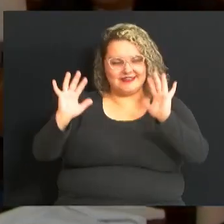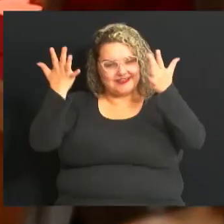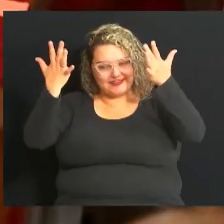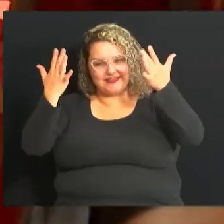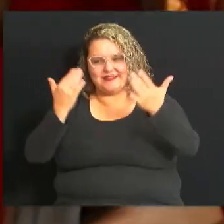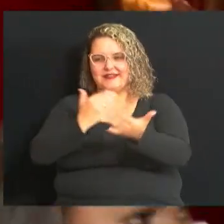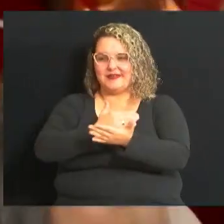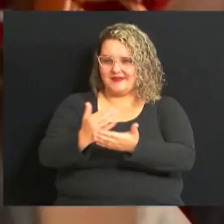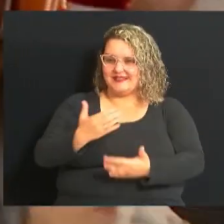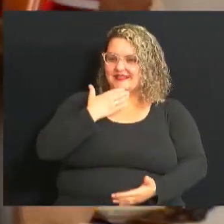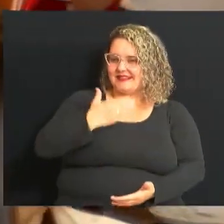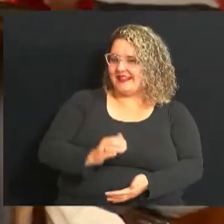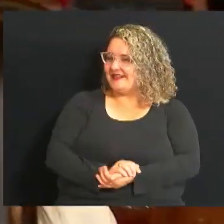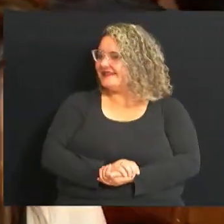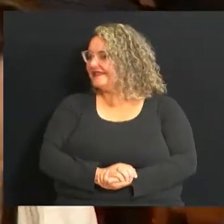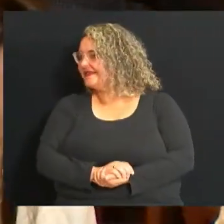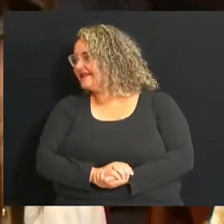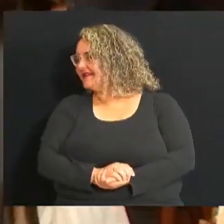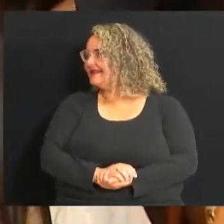Natal.